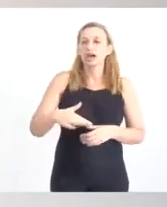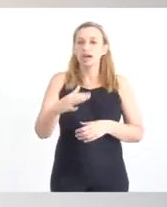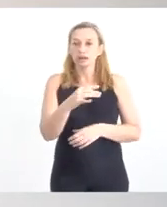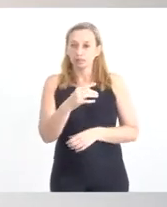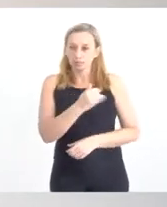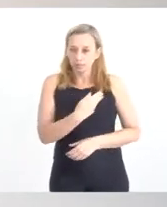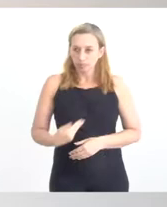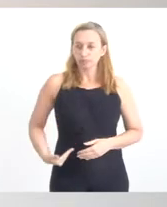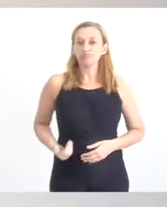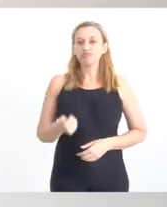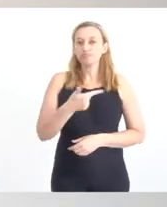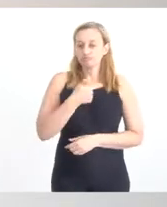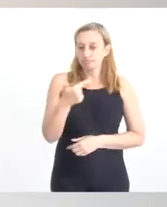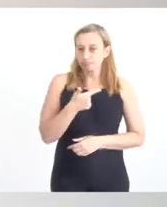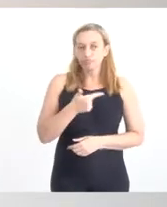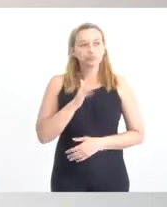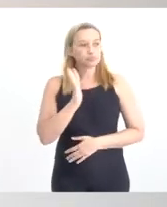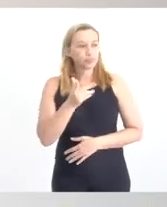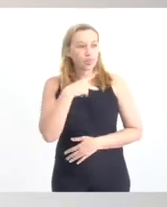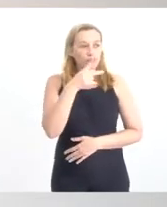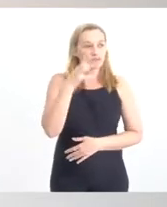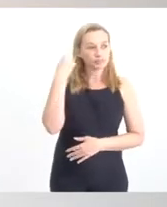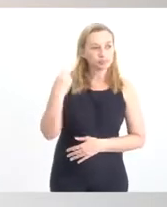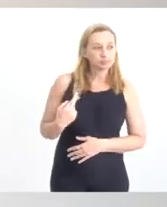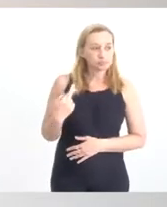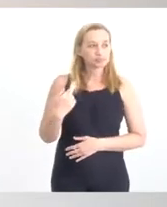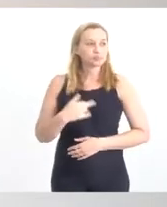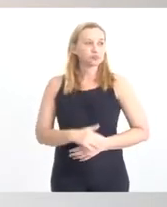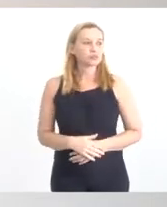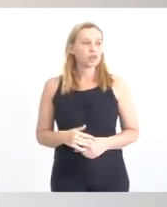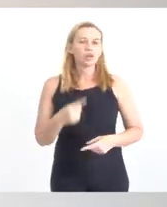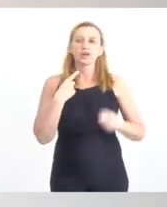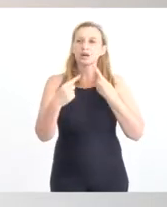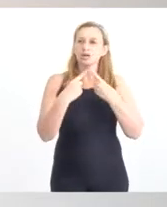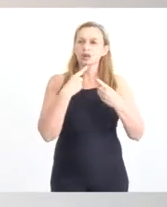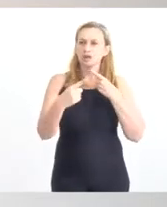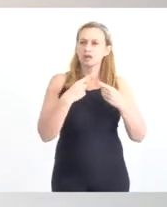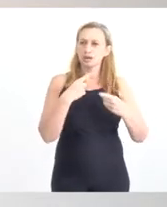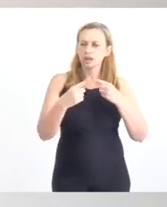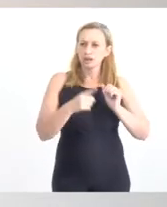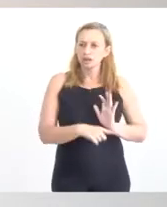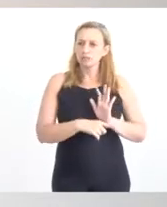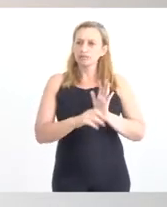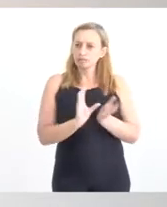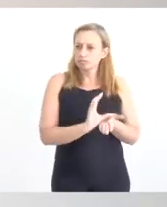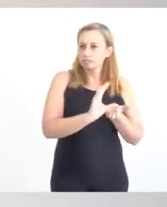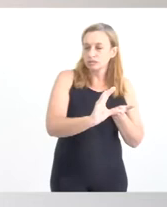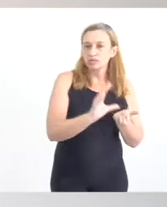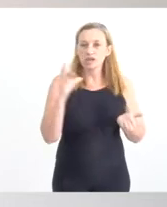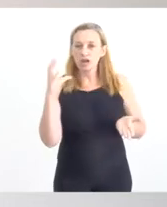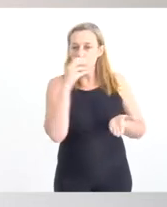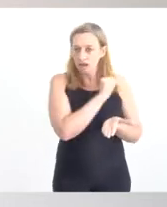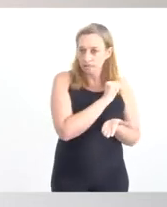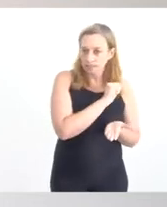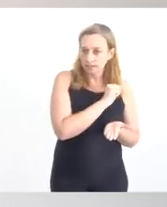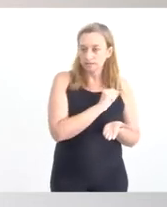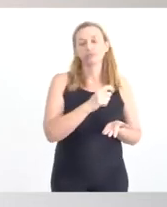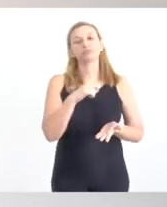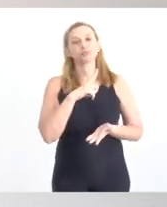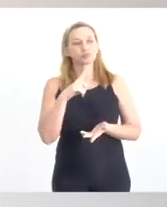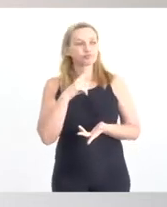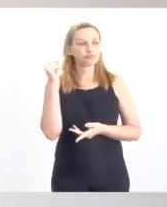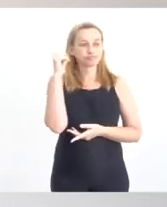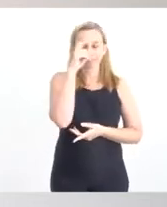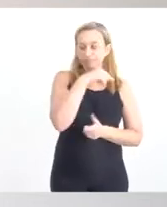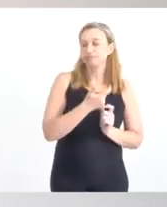pública segundo. Já falar daqui pela Renata a política de auxílios emergenciais o que tiveram grande